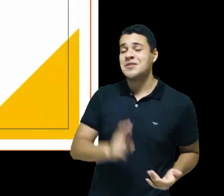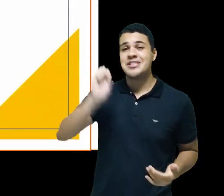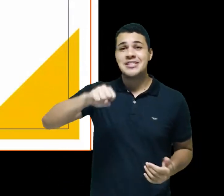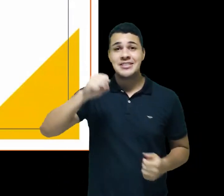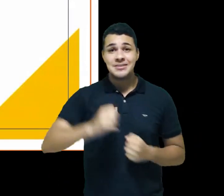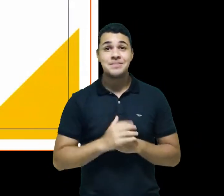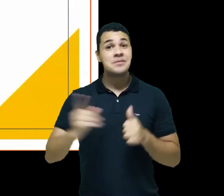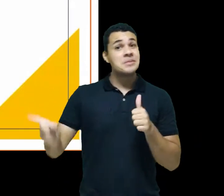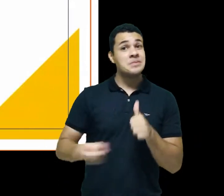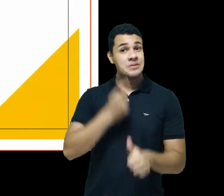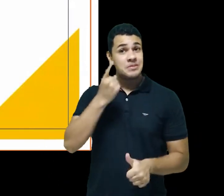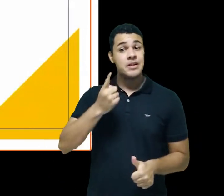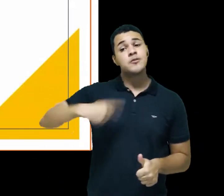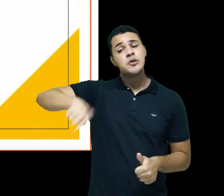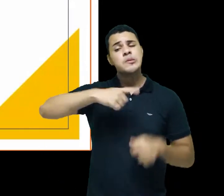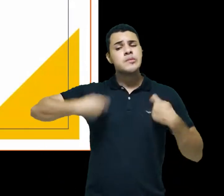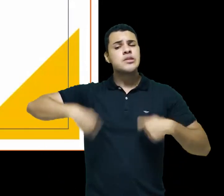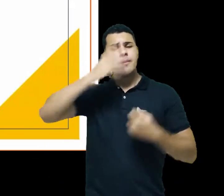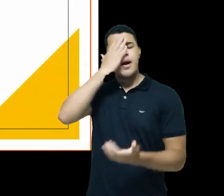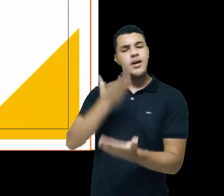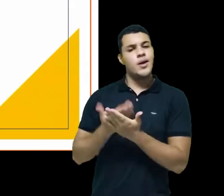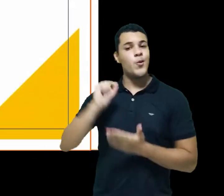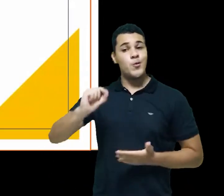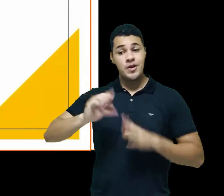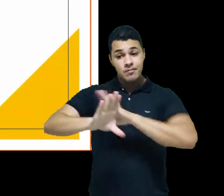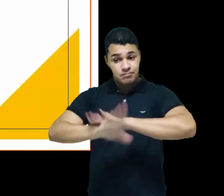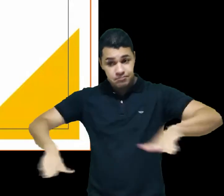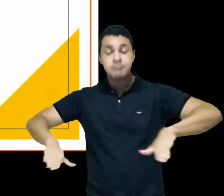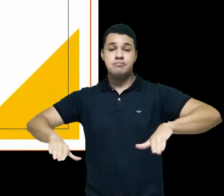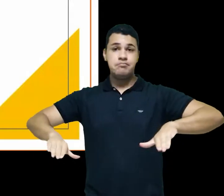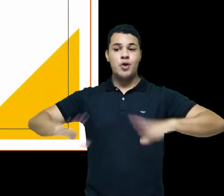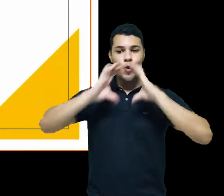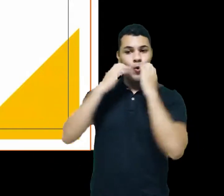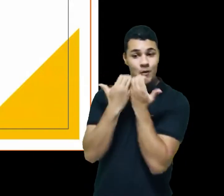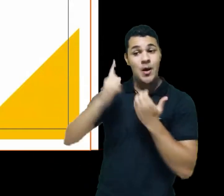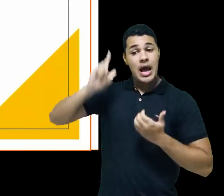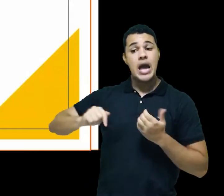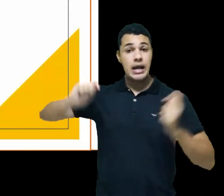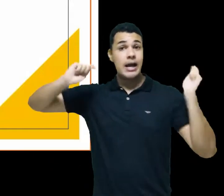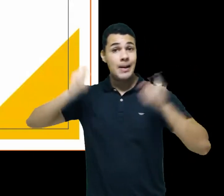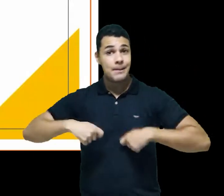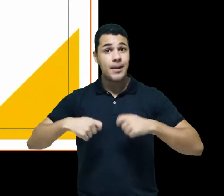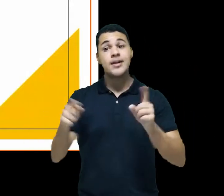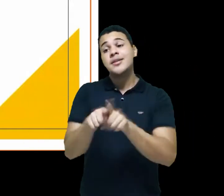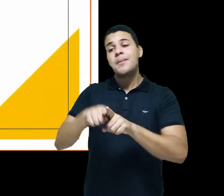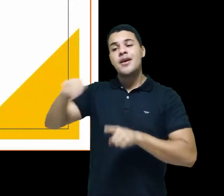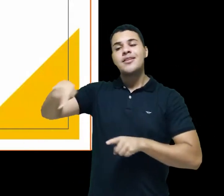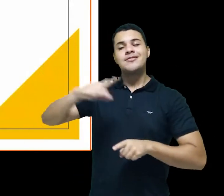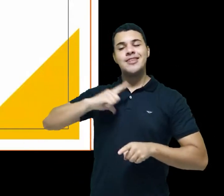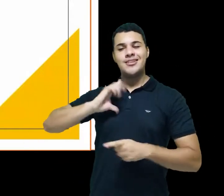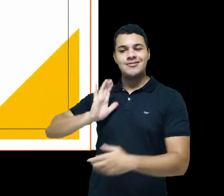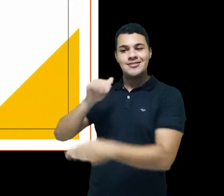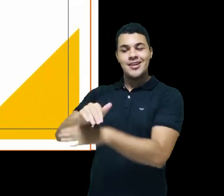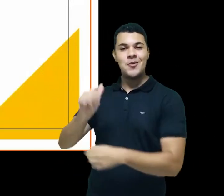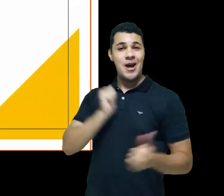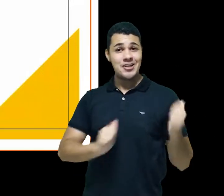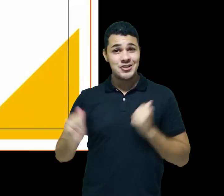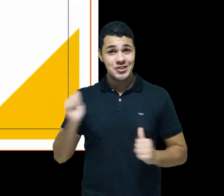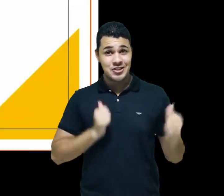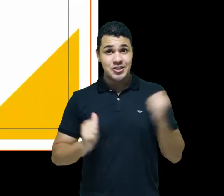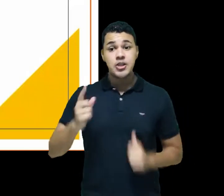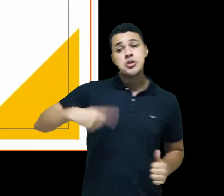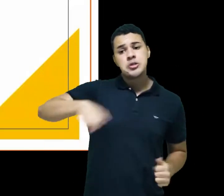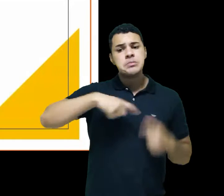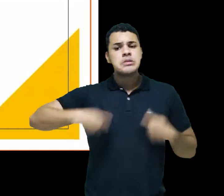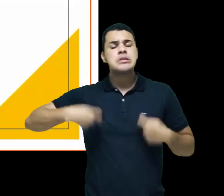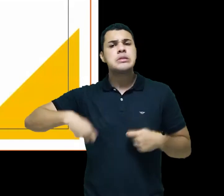em primeiro lugar, temos que acreditar que as crianças são capazes e artísticas. Temos que parar